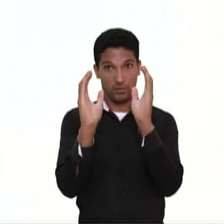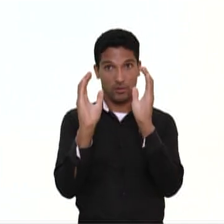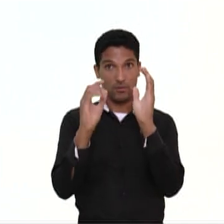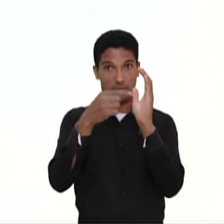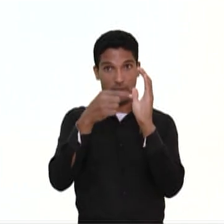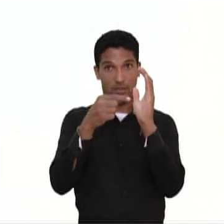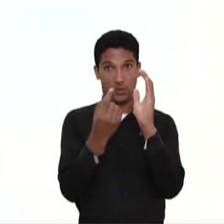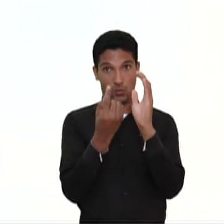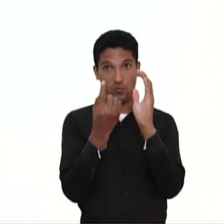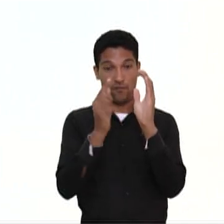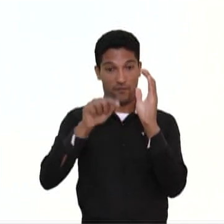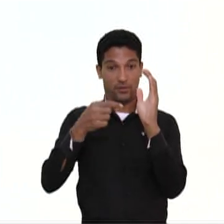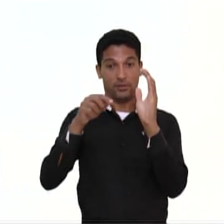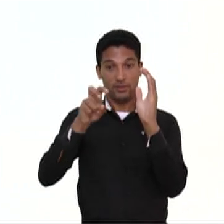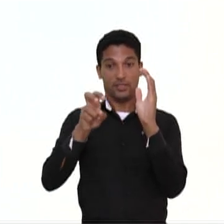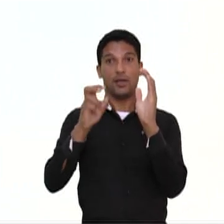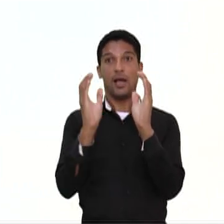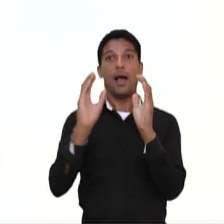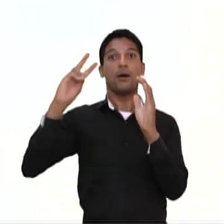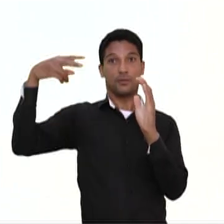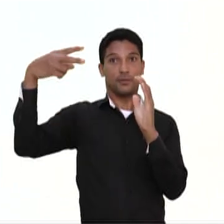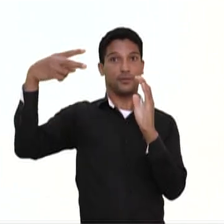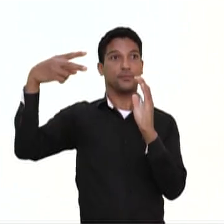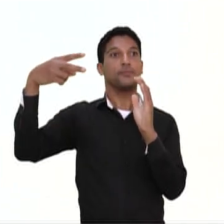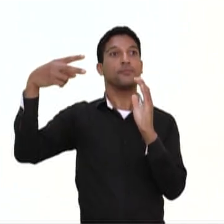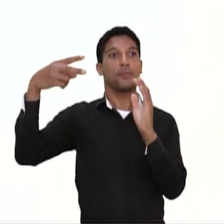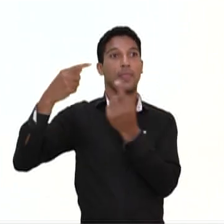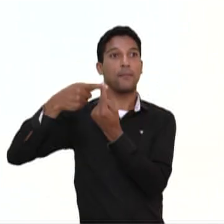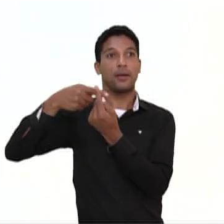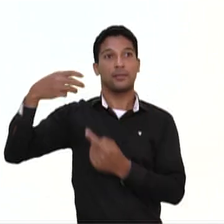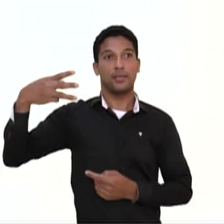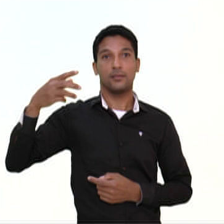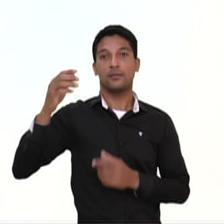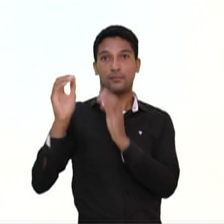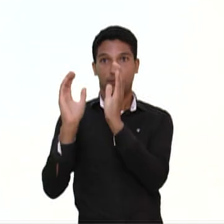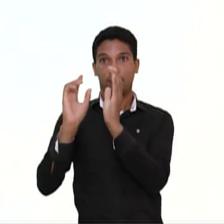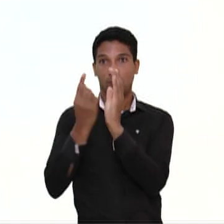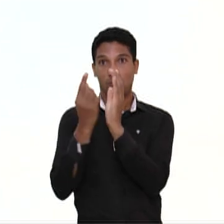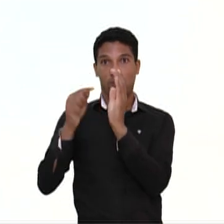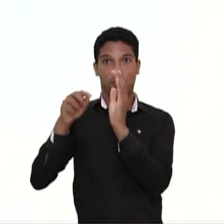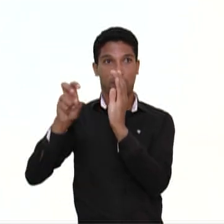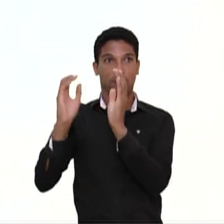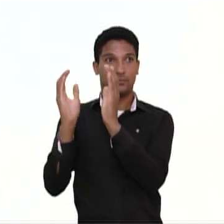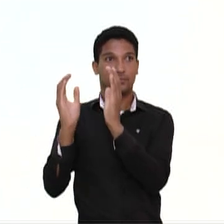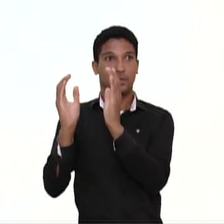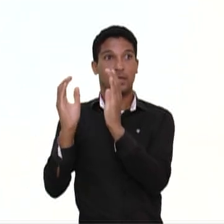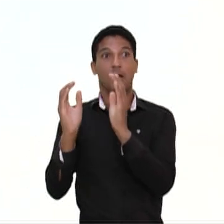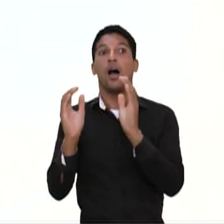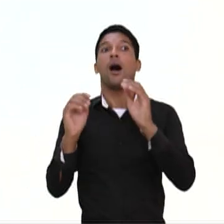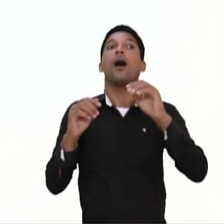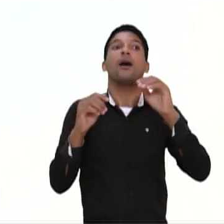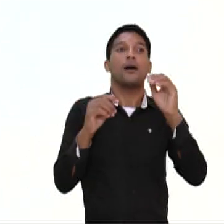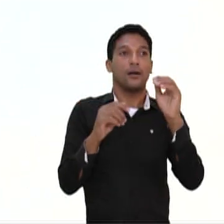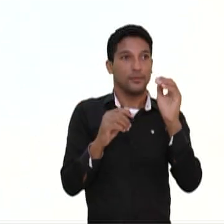mais 3 vezes 1,5. 1,5 ao quadrado é menos 2,25, né?